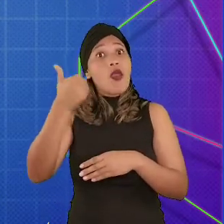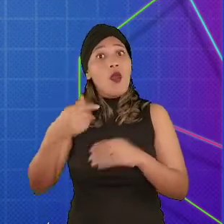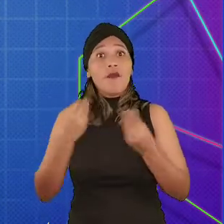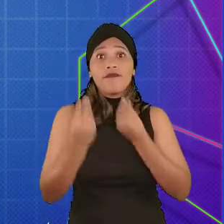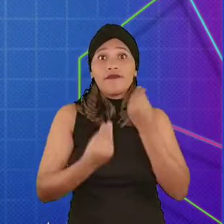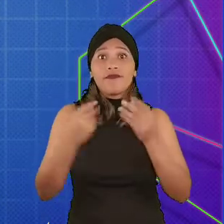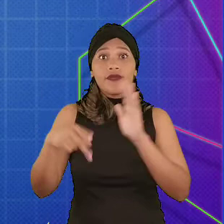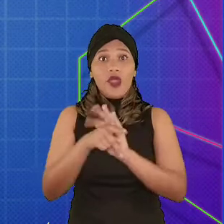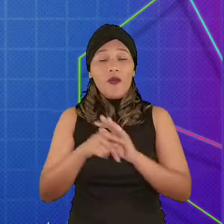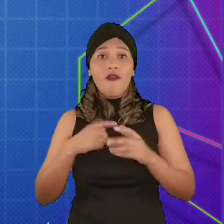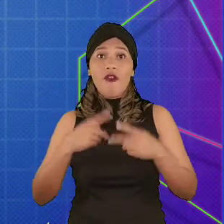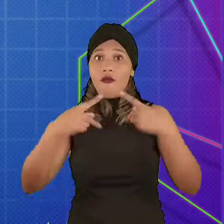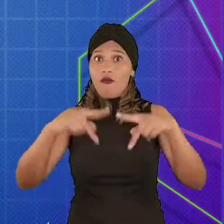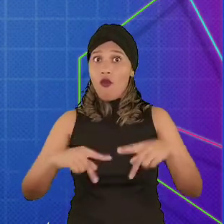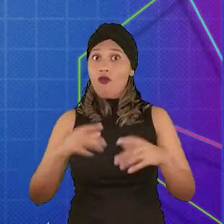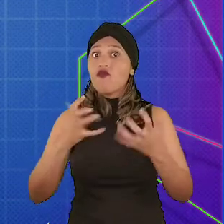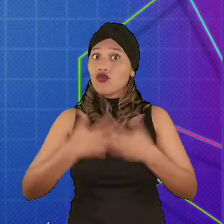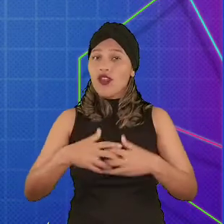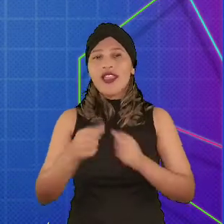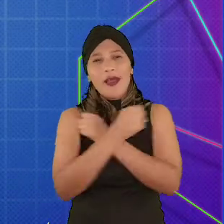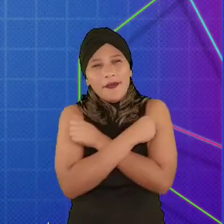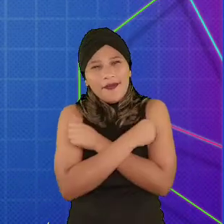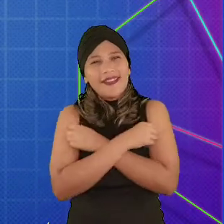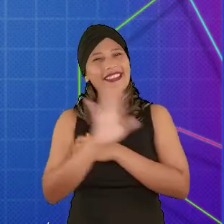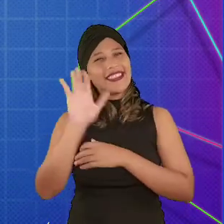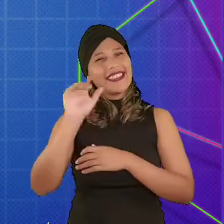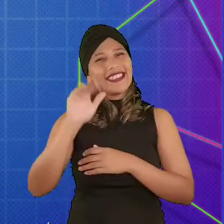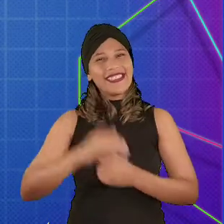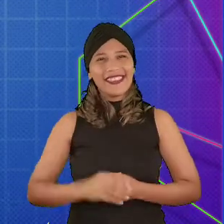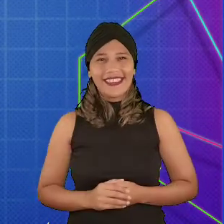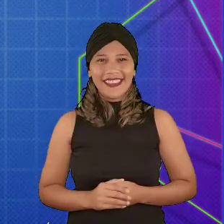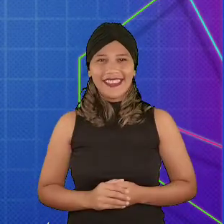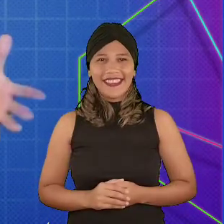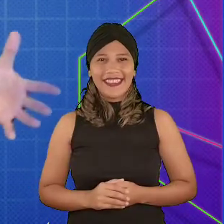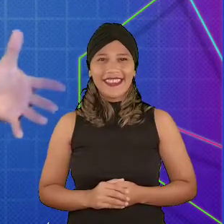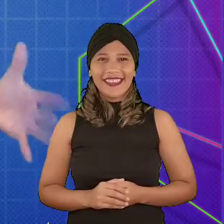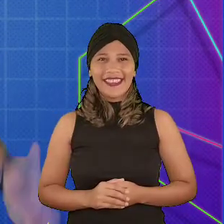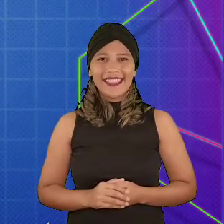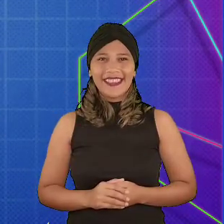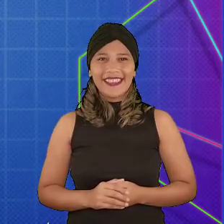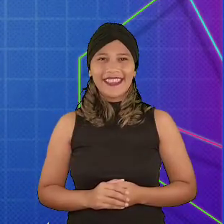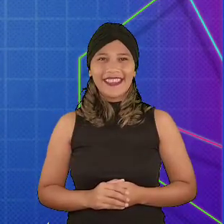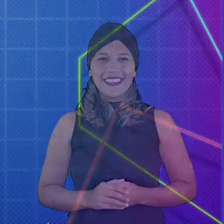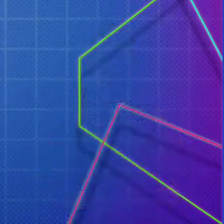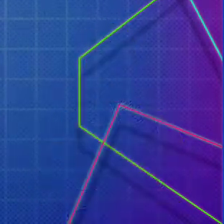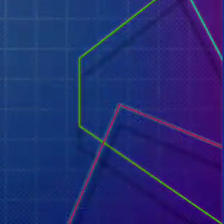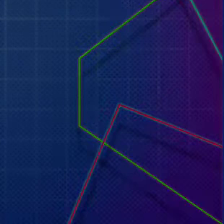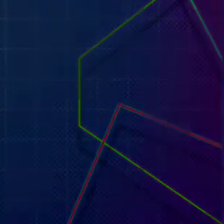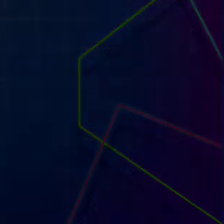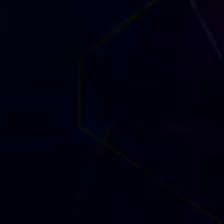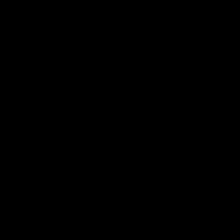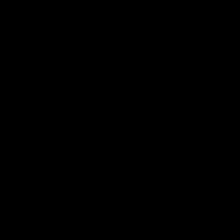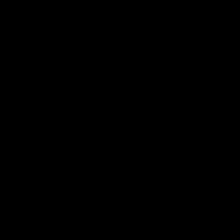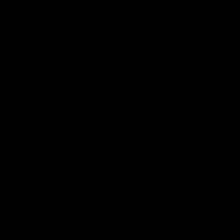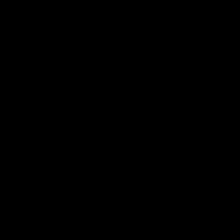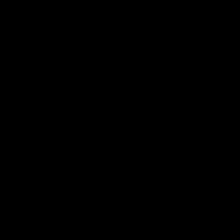ajudado vocês a entenderem melhor como a programação vai funcionar um grande abraço e até a próxima